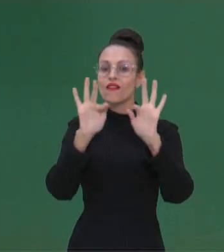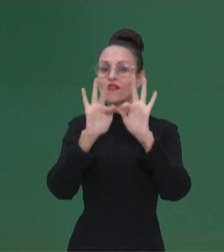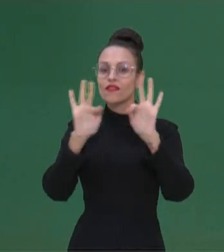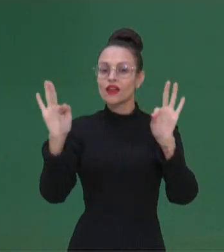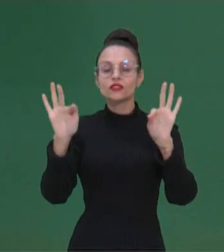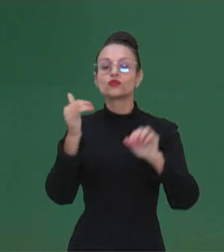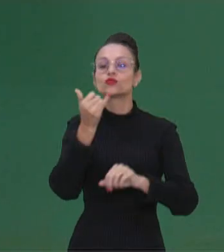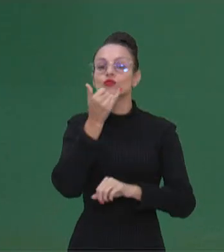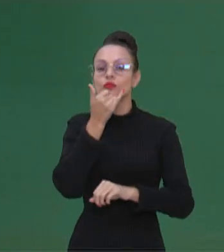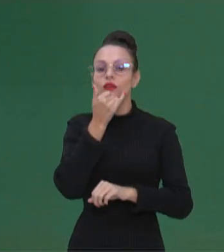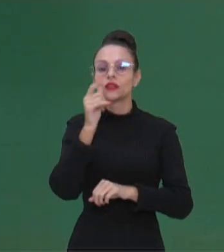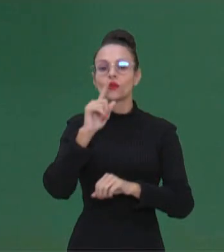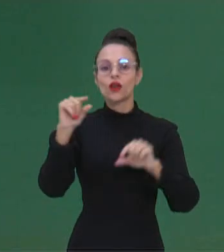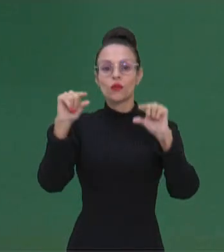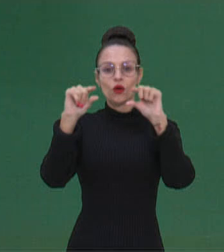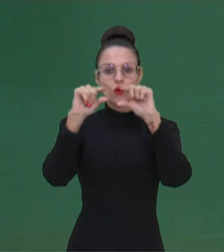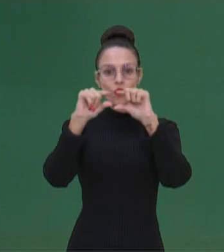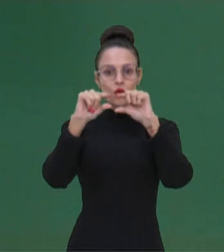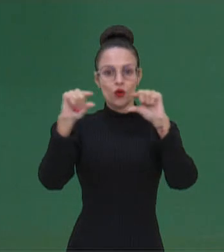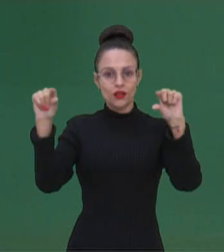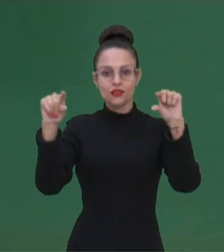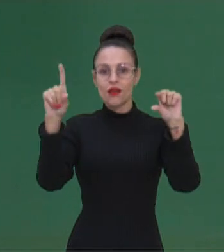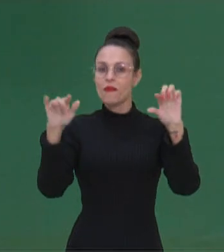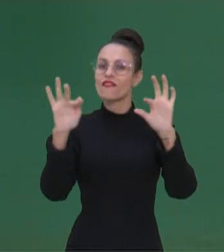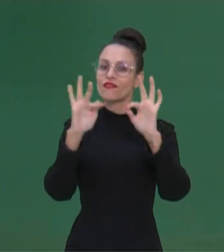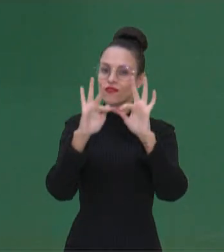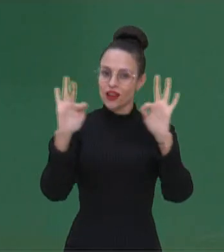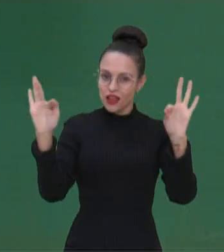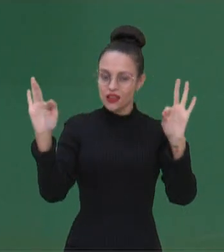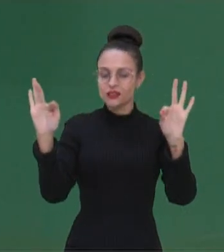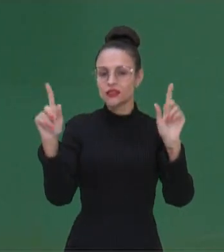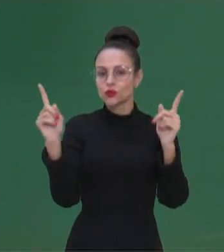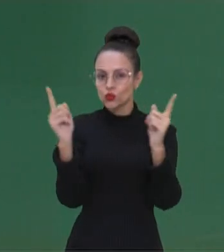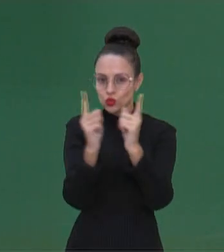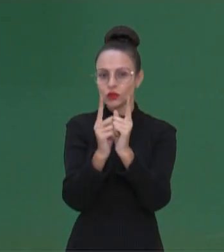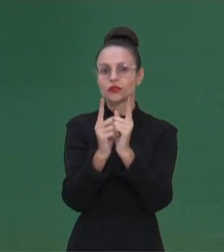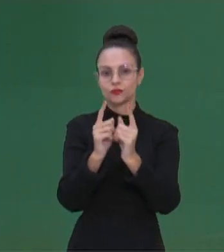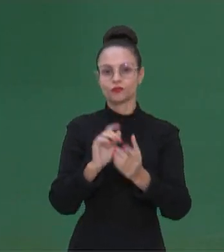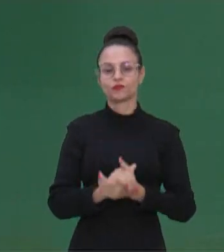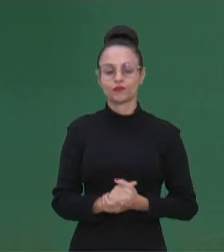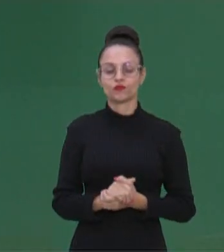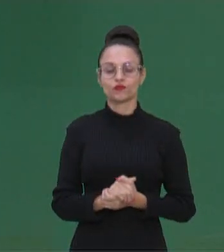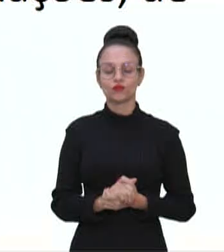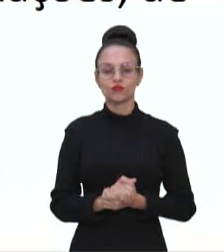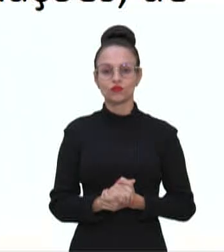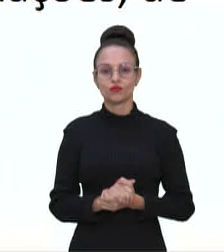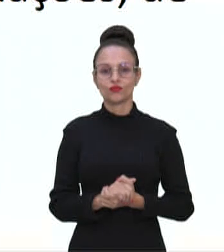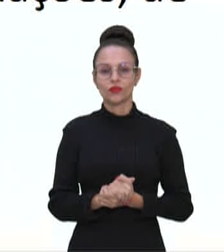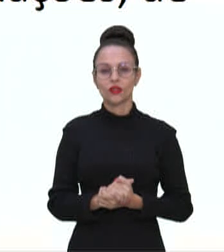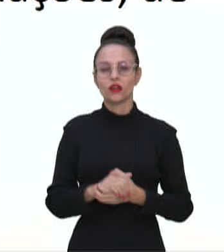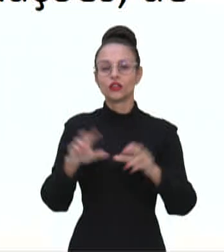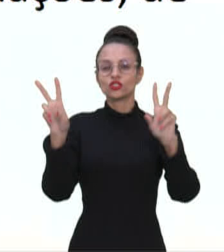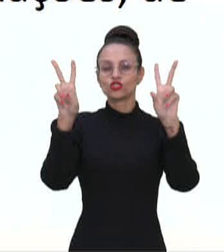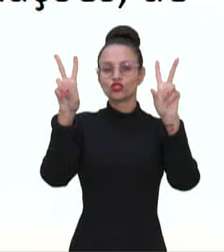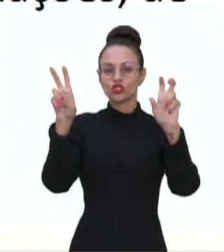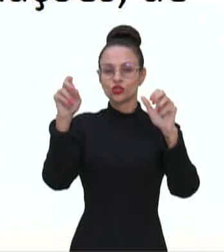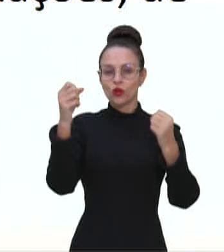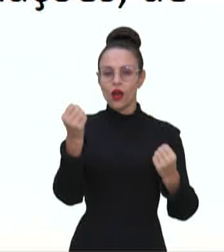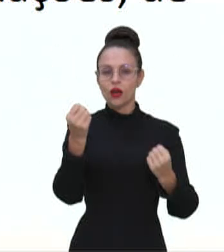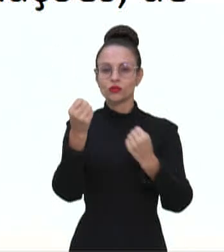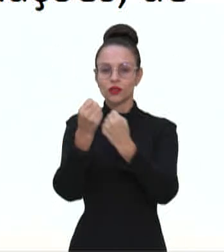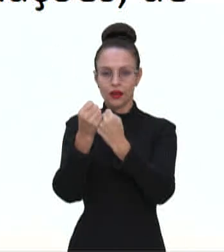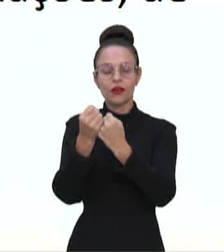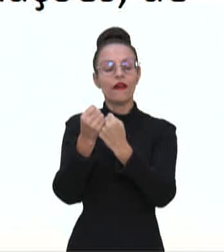frase, uma oração, é uma frase curta, tá? O título auxiliar,